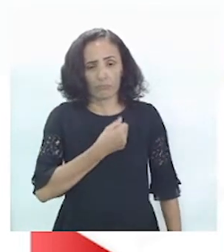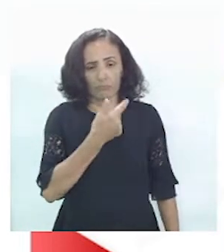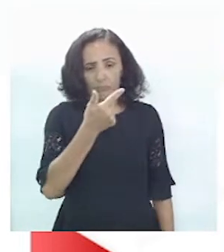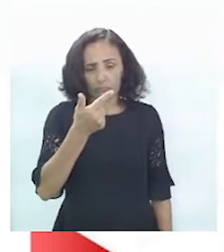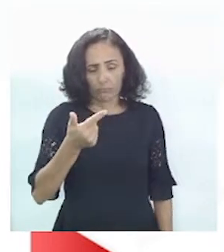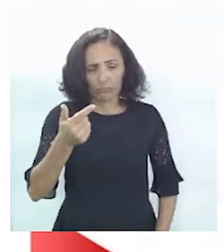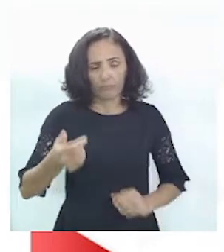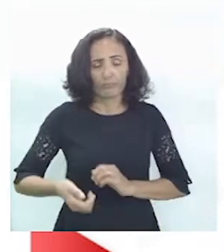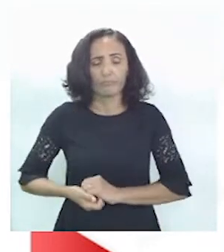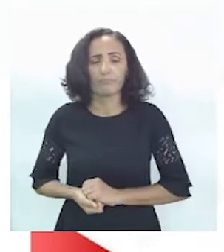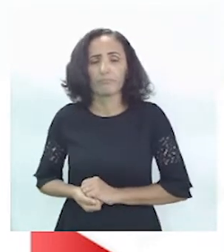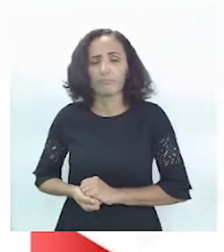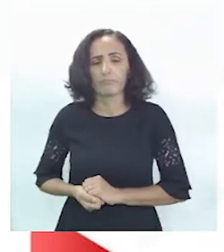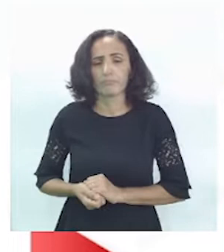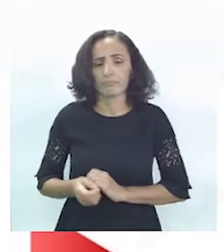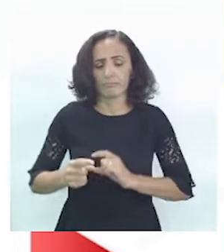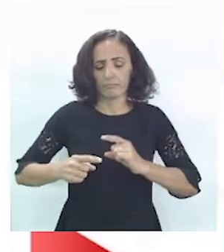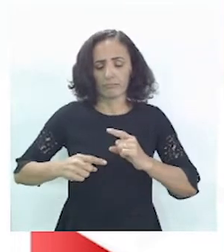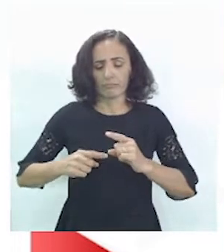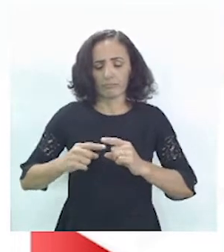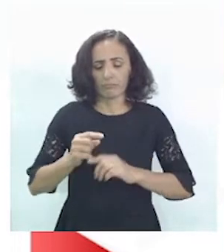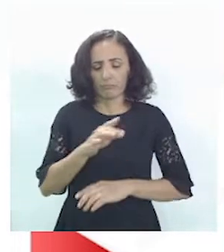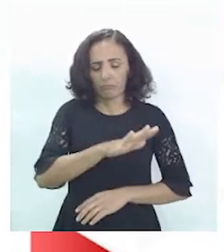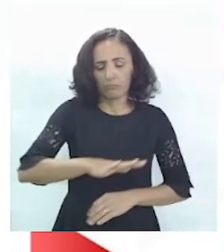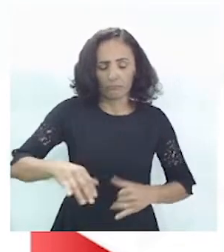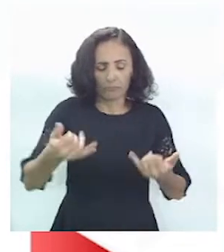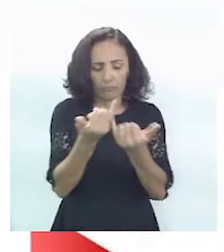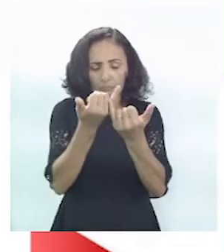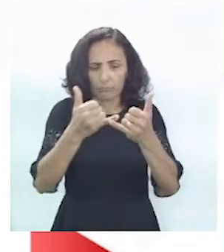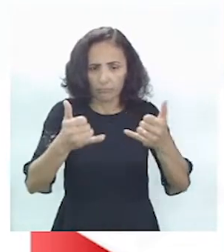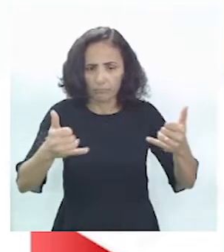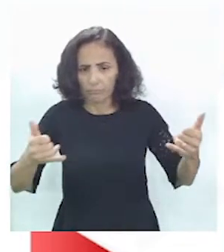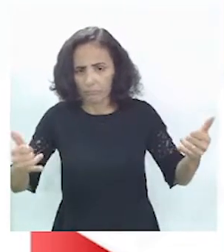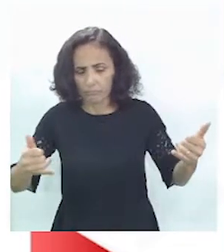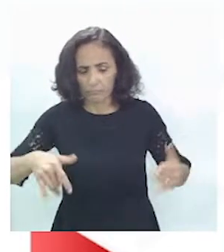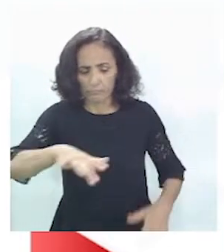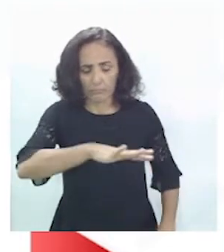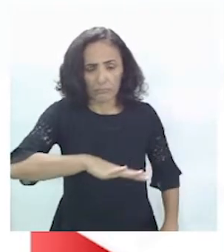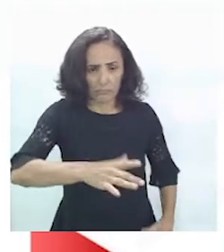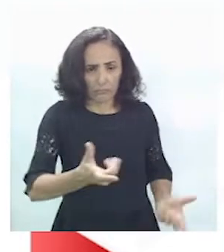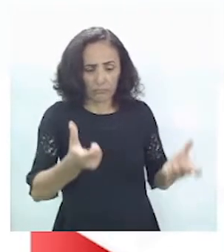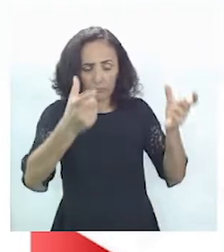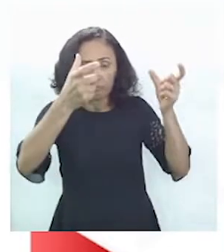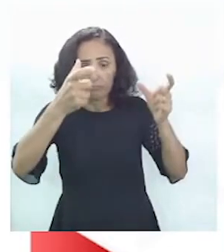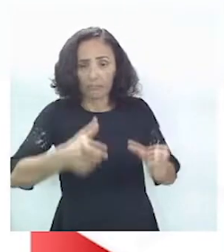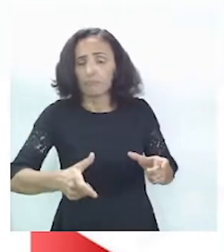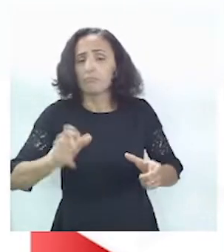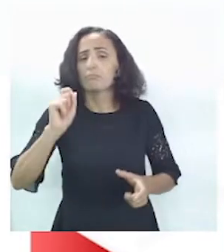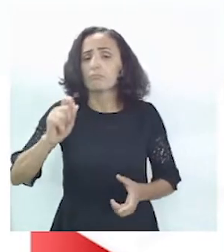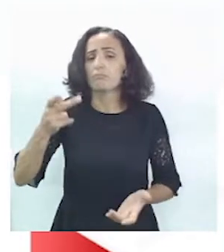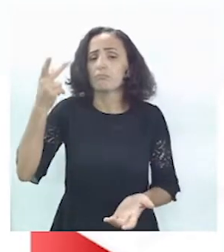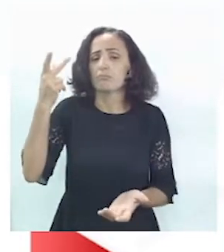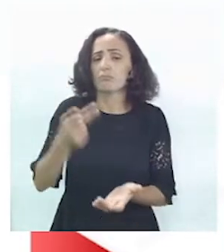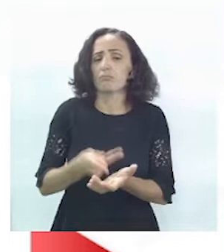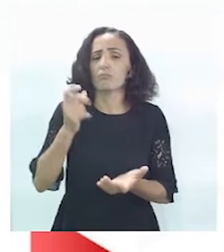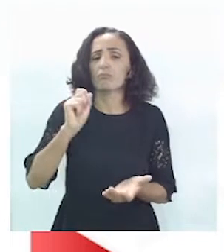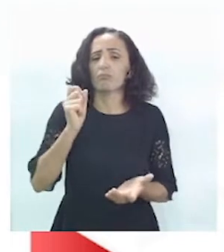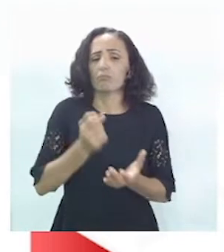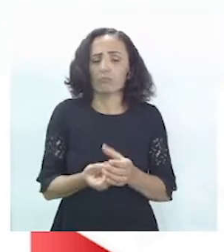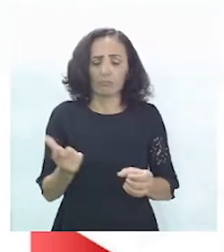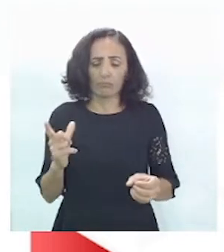vamos falar que a geração de eletricidade de uma termoelétrica se dá através da queima